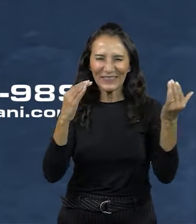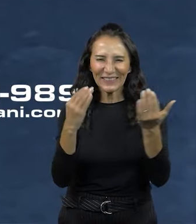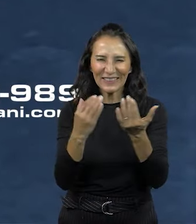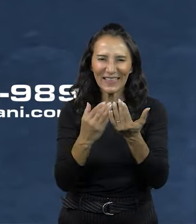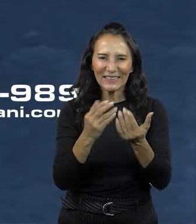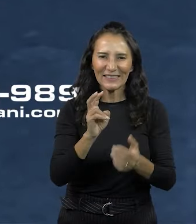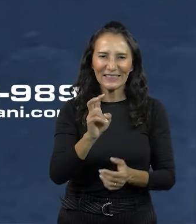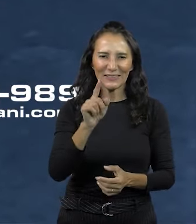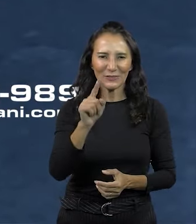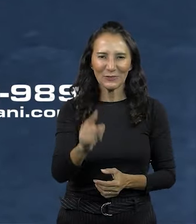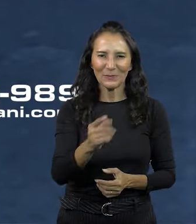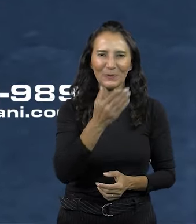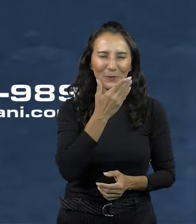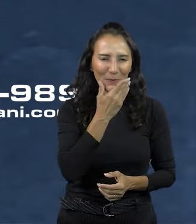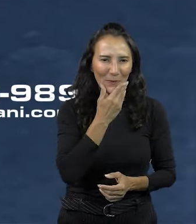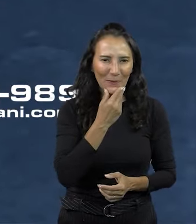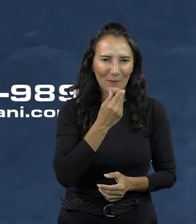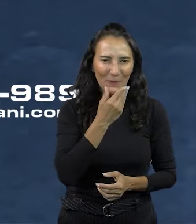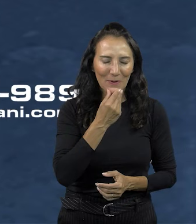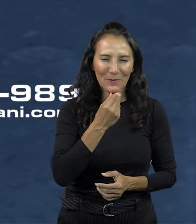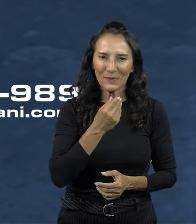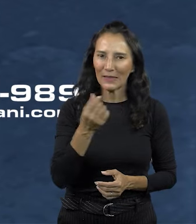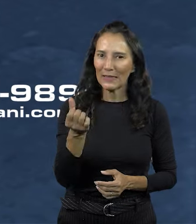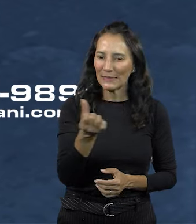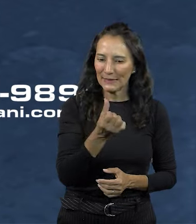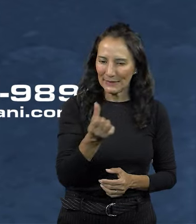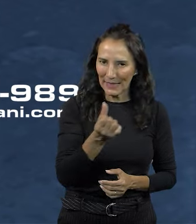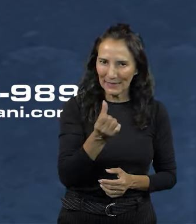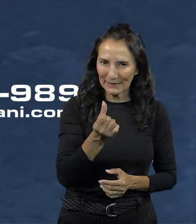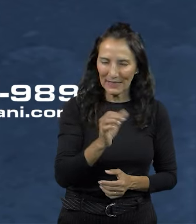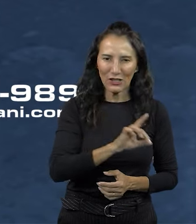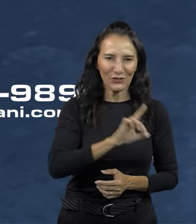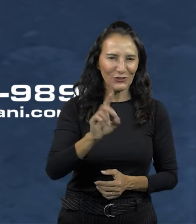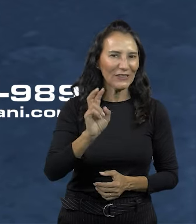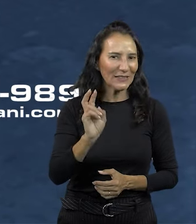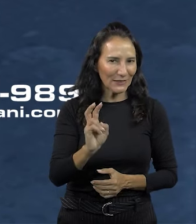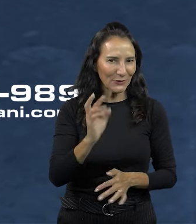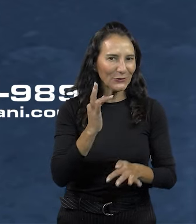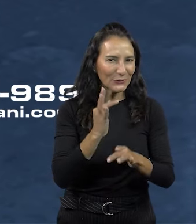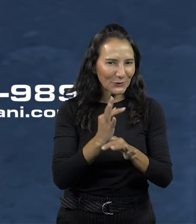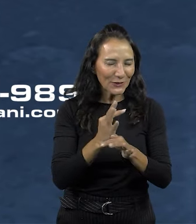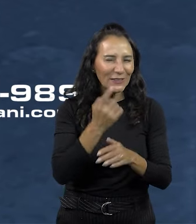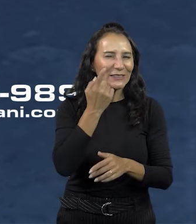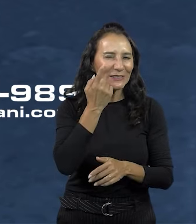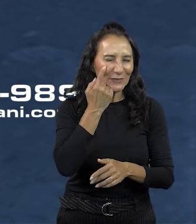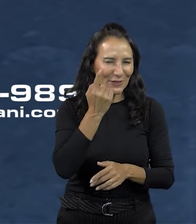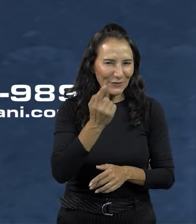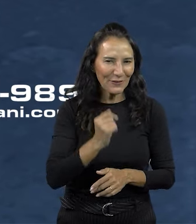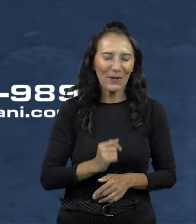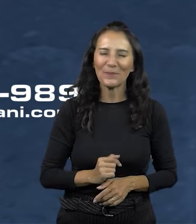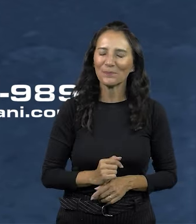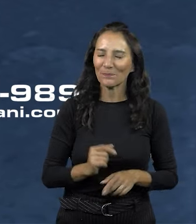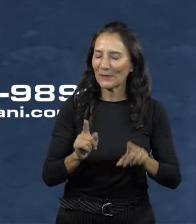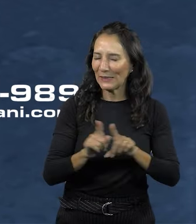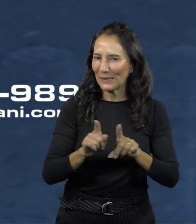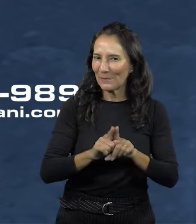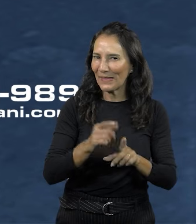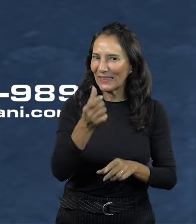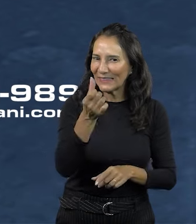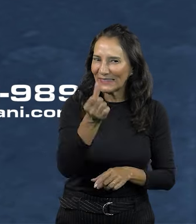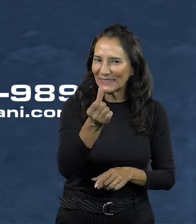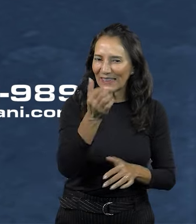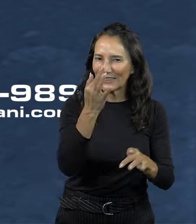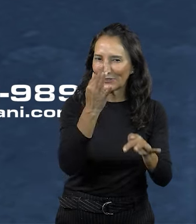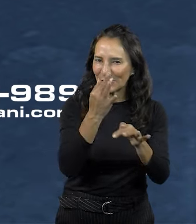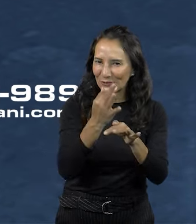5.000 homens sexta-feira dia 5 você vai ver a chamada e sábado dia 6 de julho